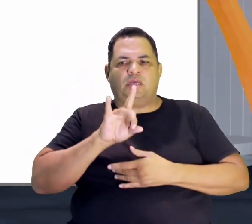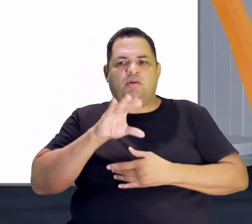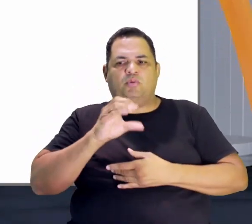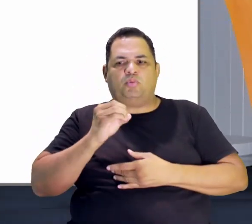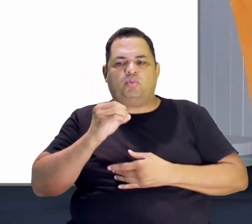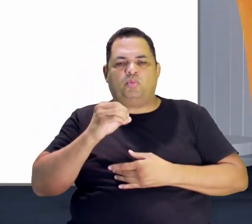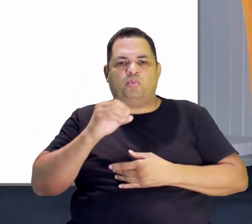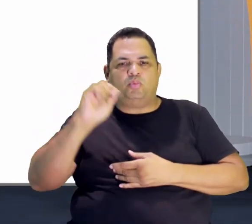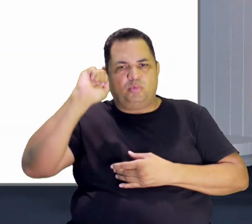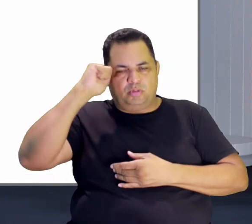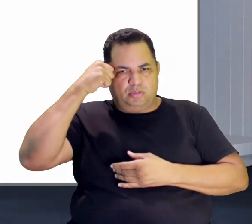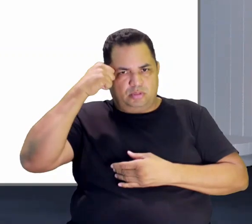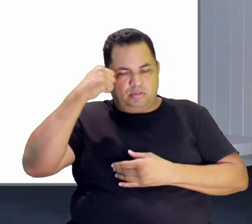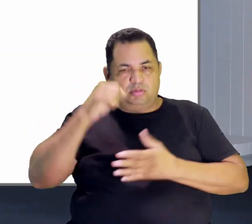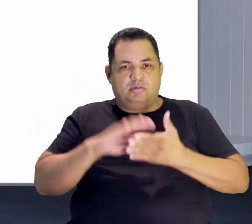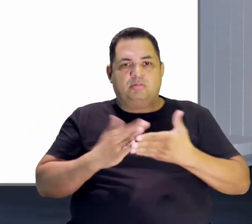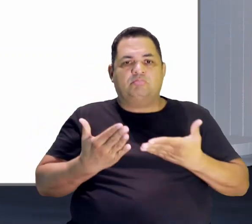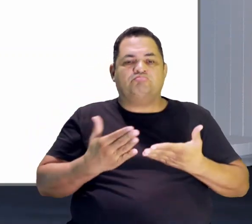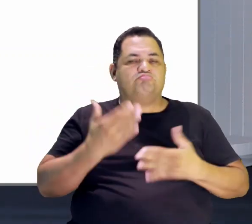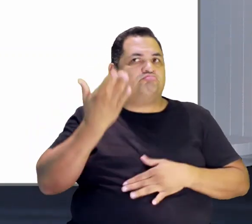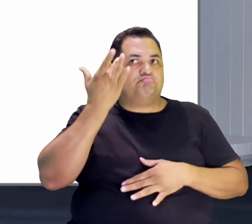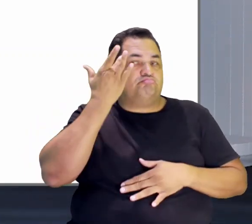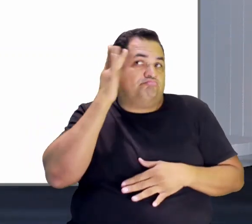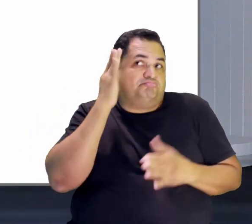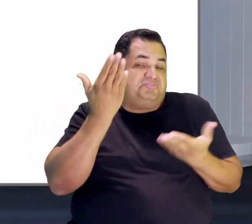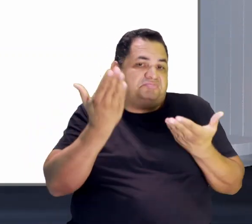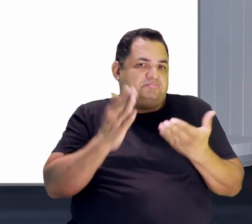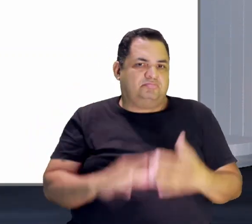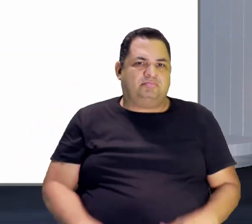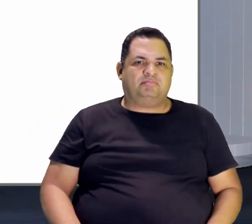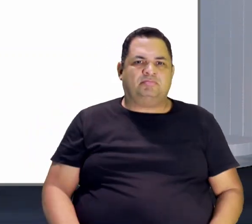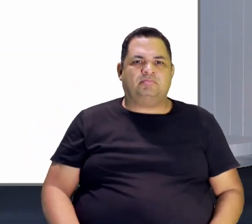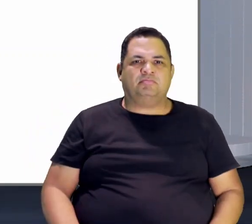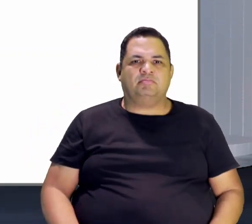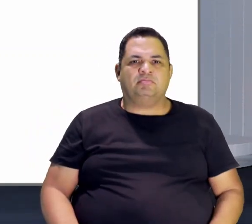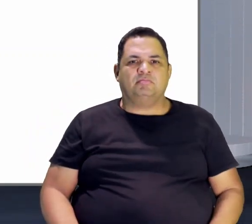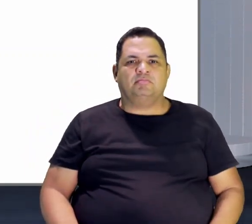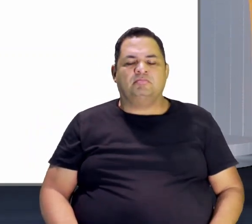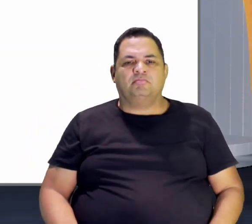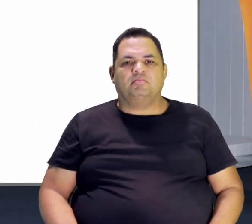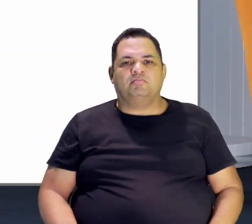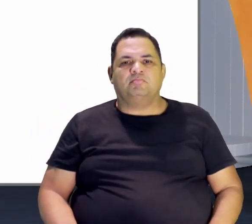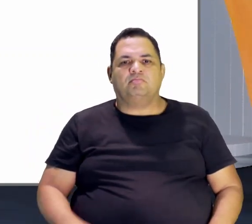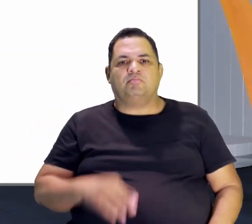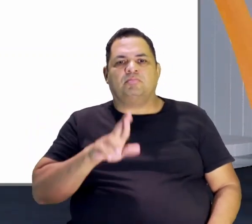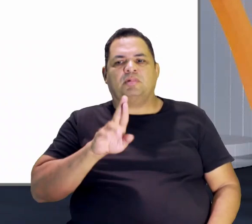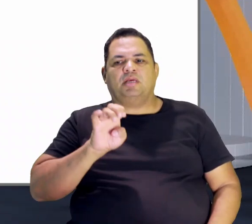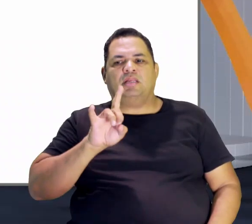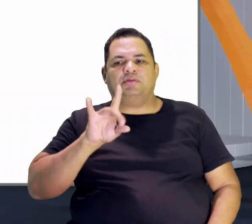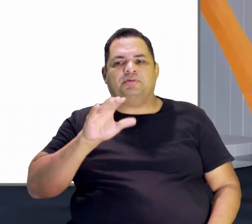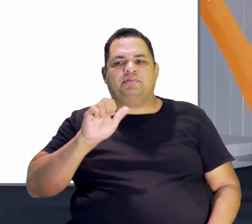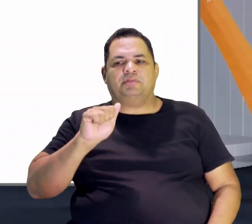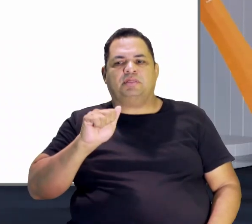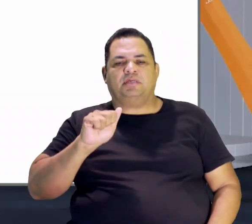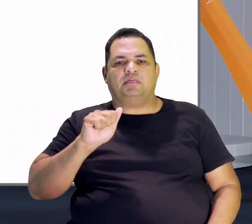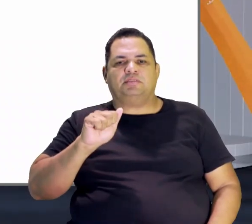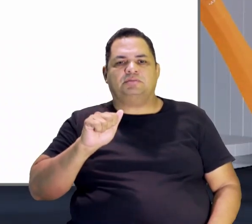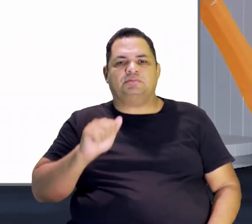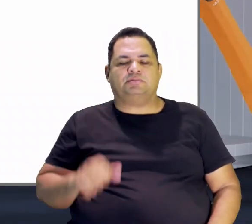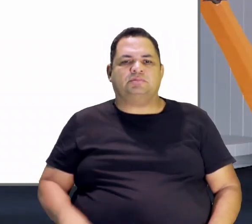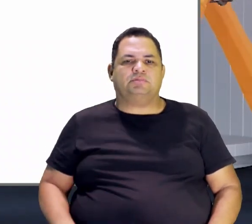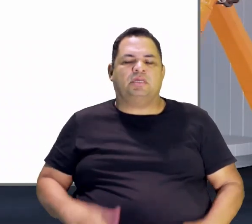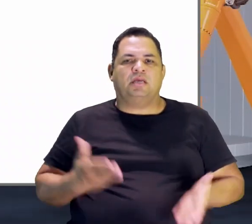conseguimos realmente ver, saber o buraco negro, né? A relatividade de Einstein com a força gravitacional, só agora que estão